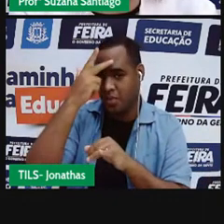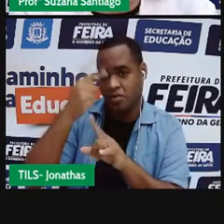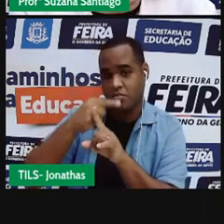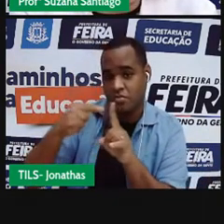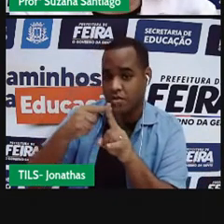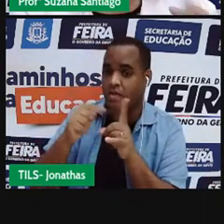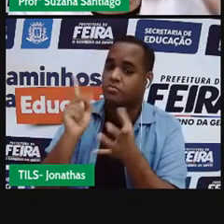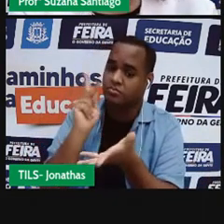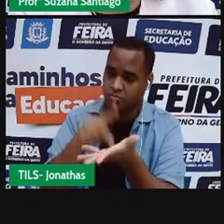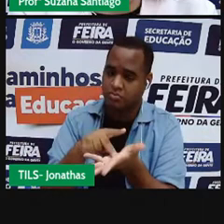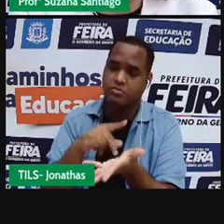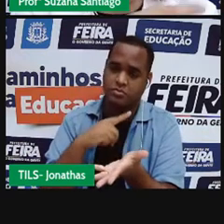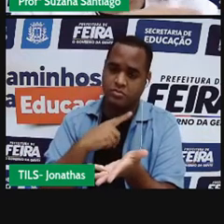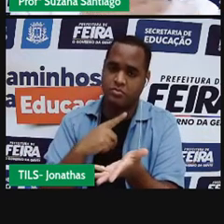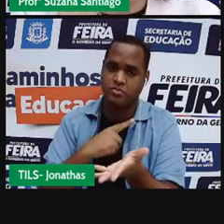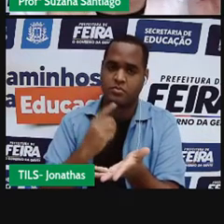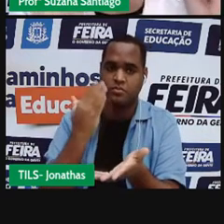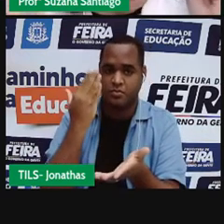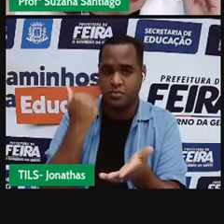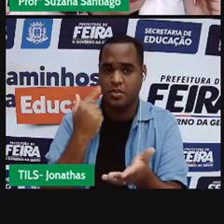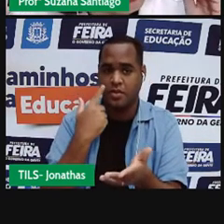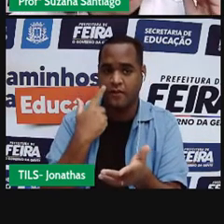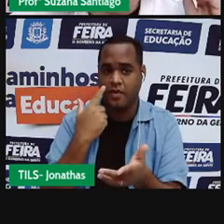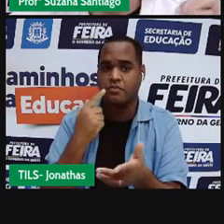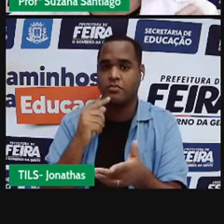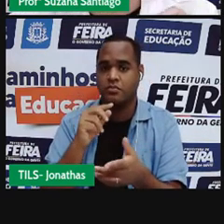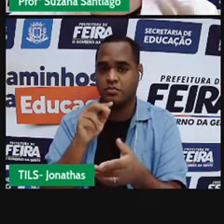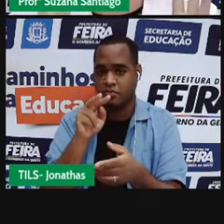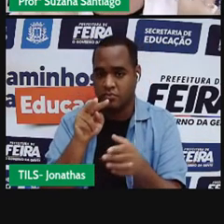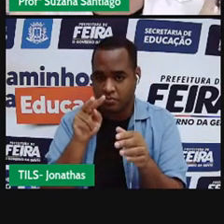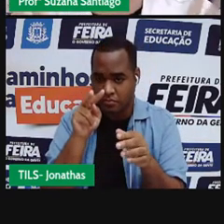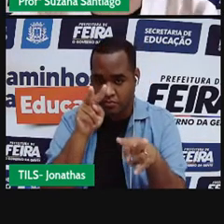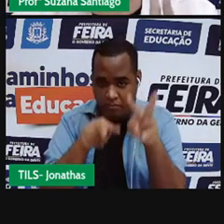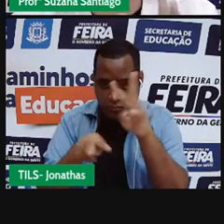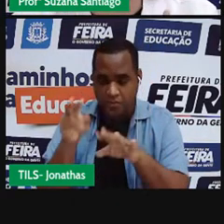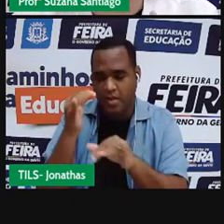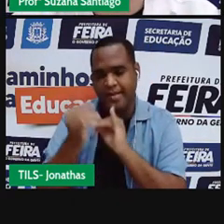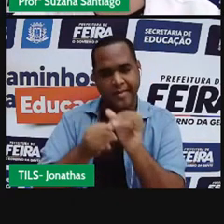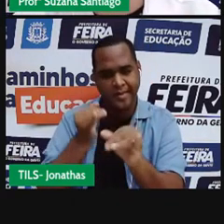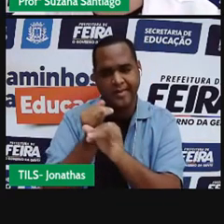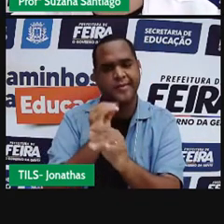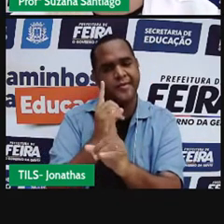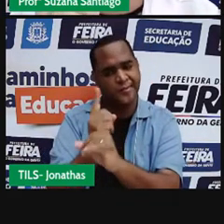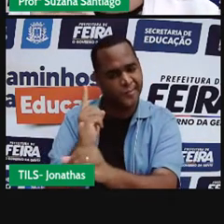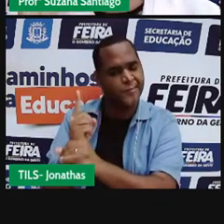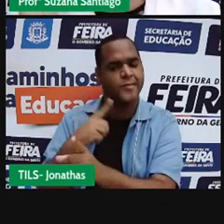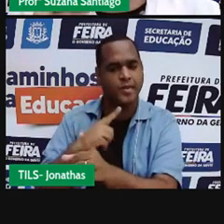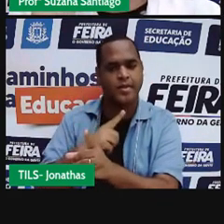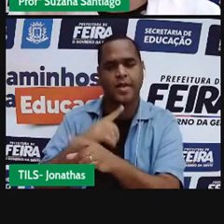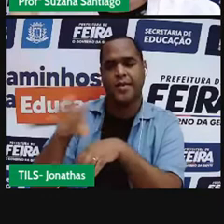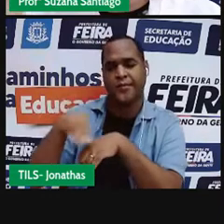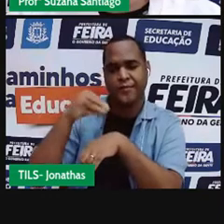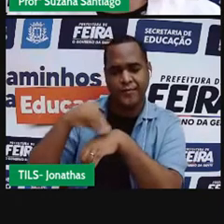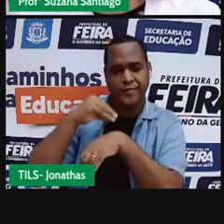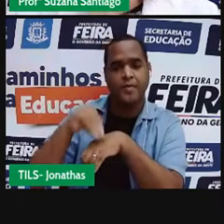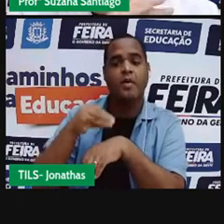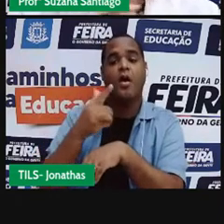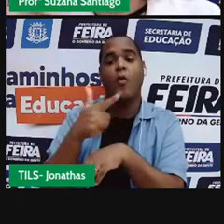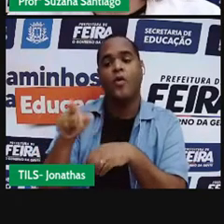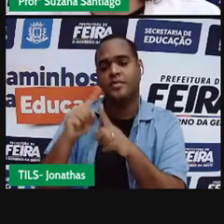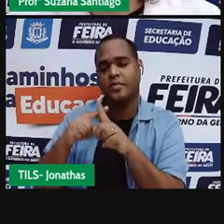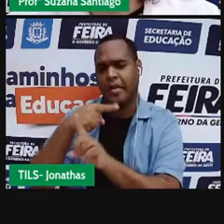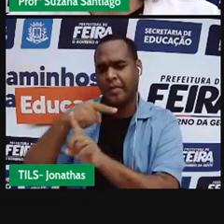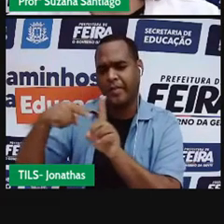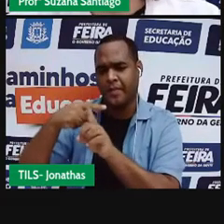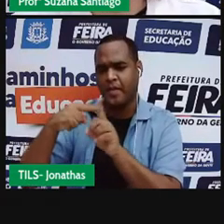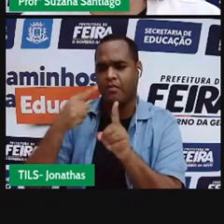era verdade, porque metade tinha acompanhado. Isso é um cálculo que tem feito aí na internet, a gente encontra essas informações. E a outra metade pegou